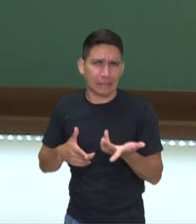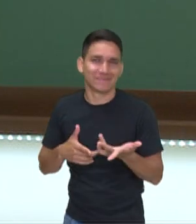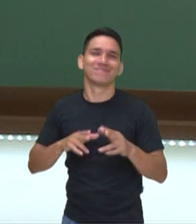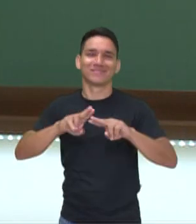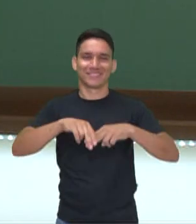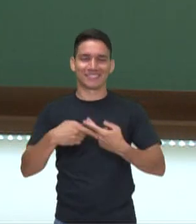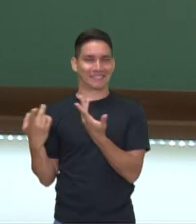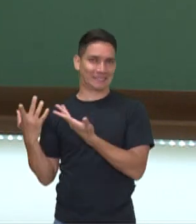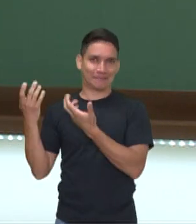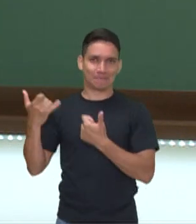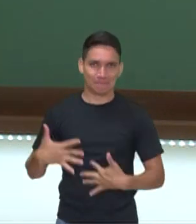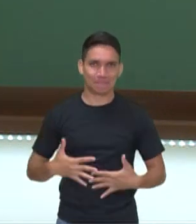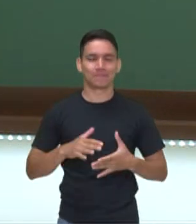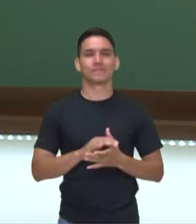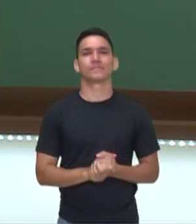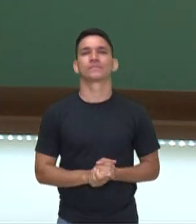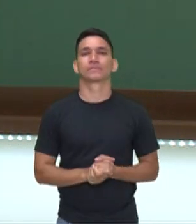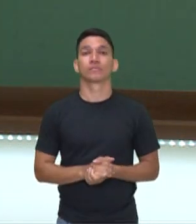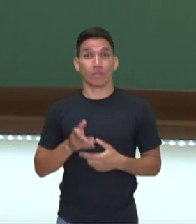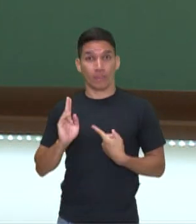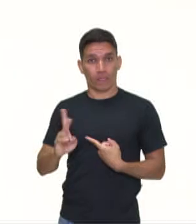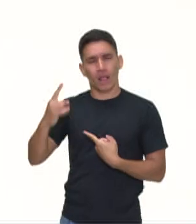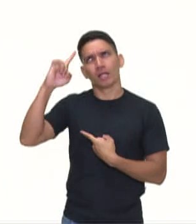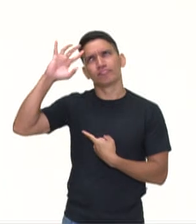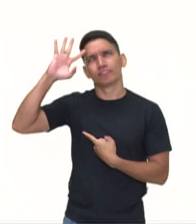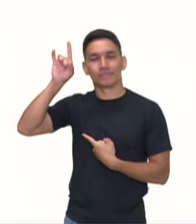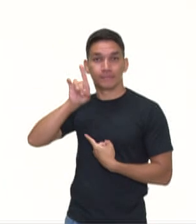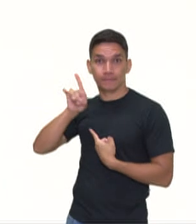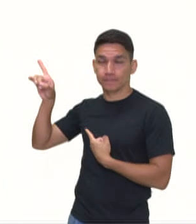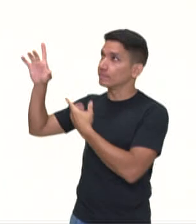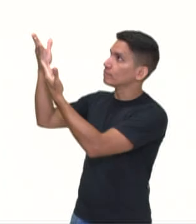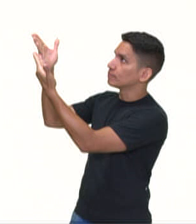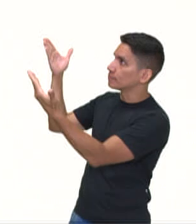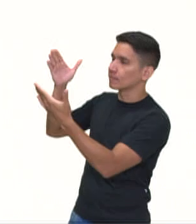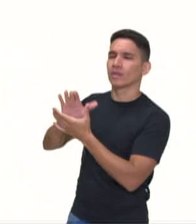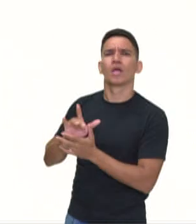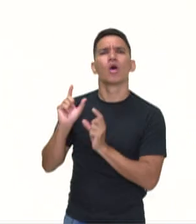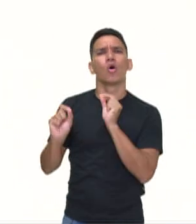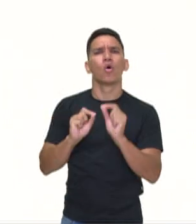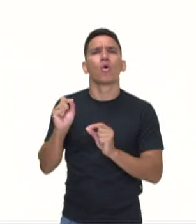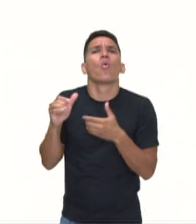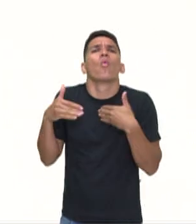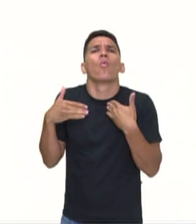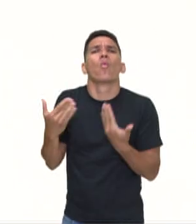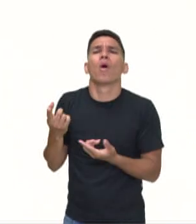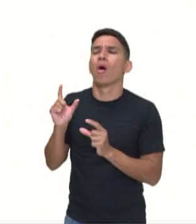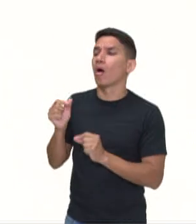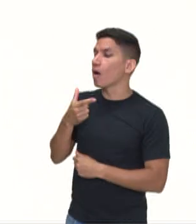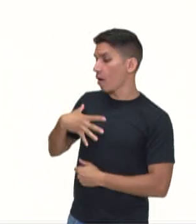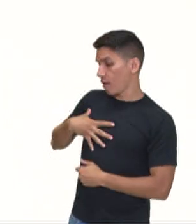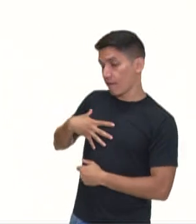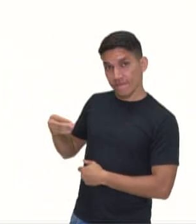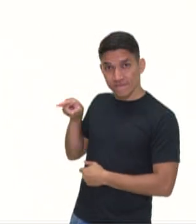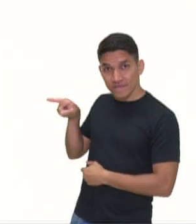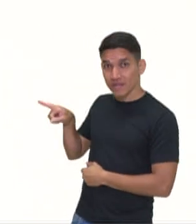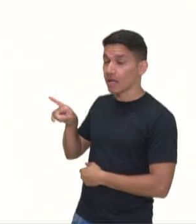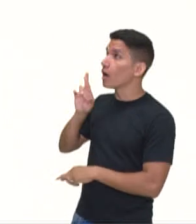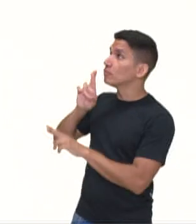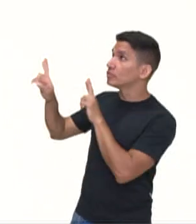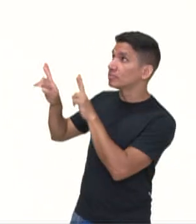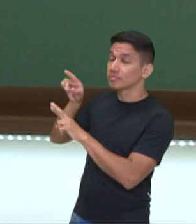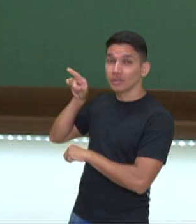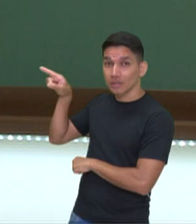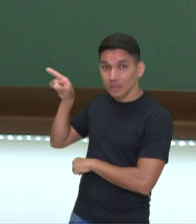Seguindo a mesma ideia, o mesmo cartoon, from the boy's answer can infer that the mother...